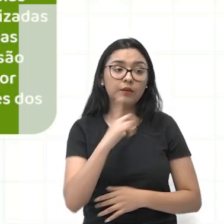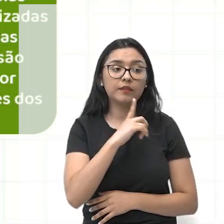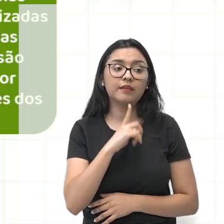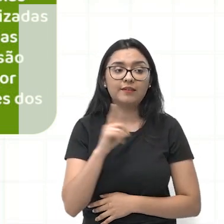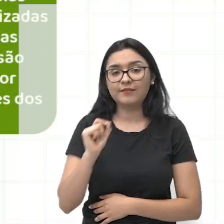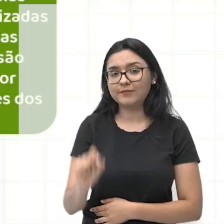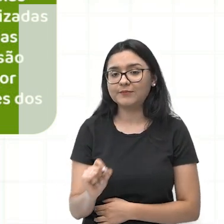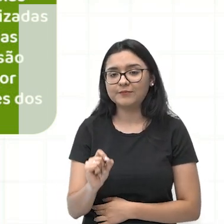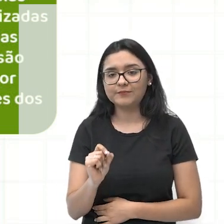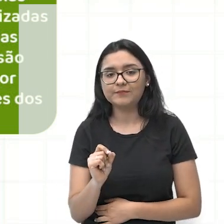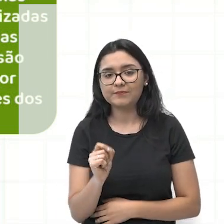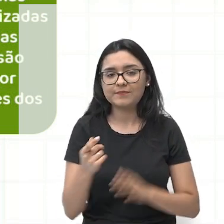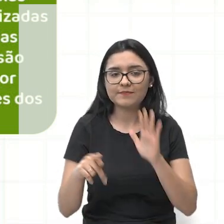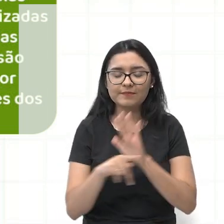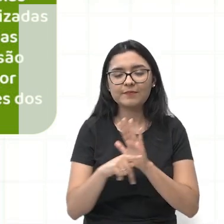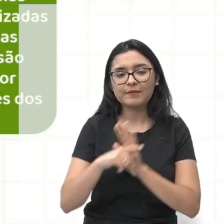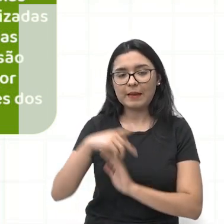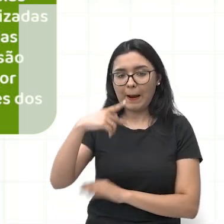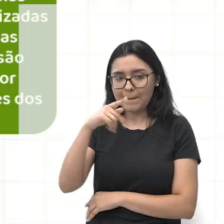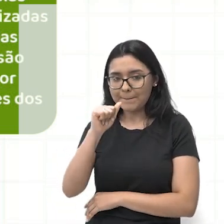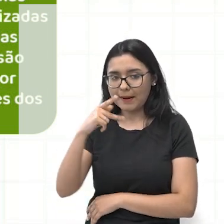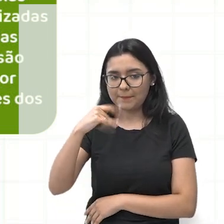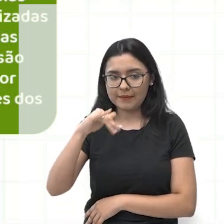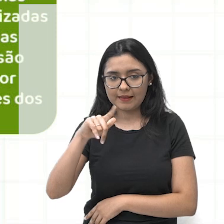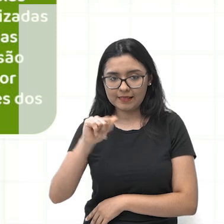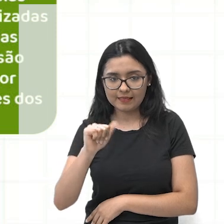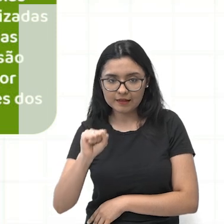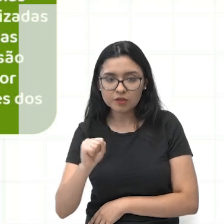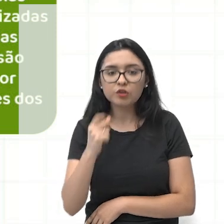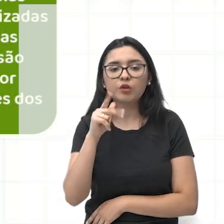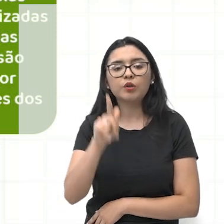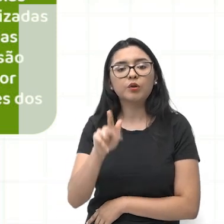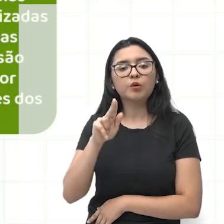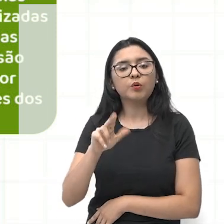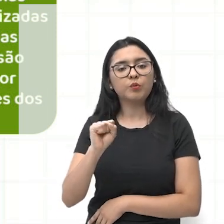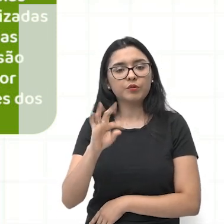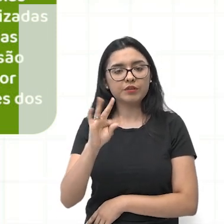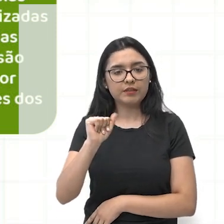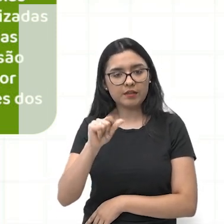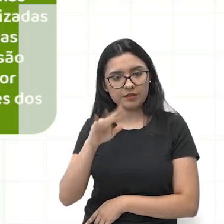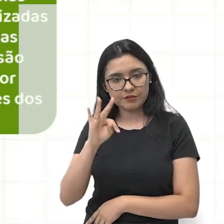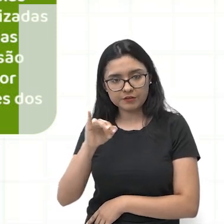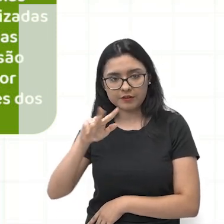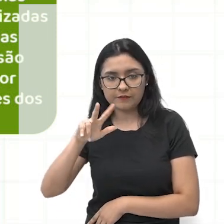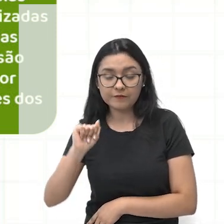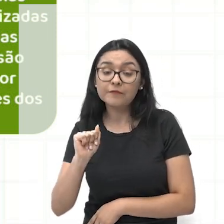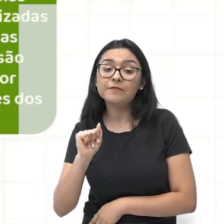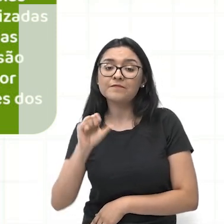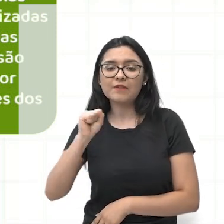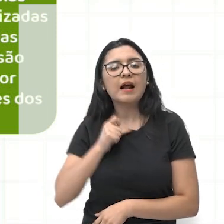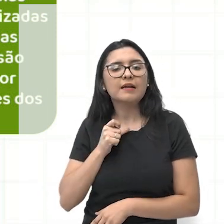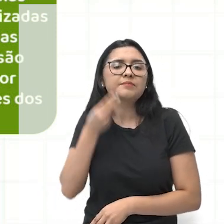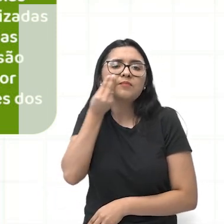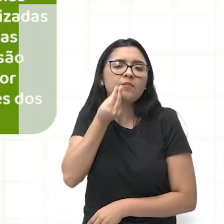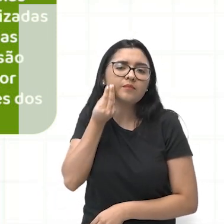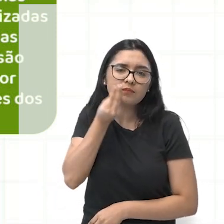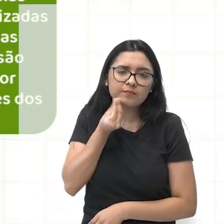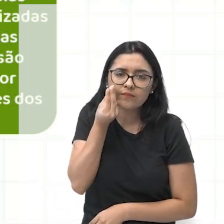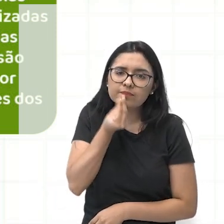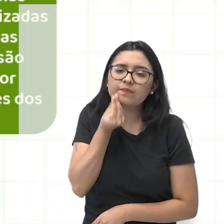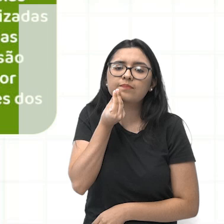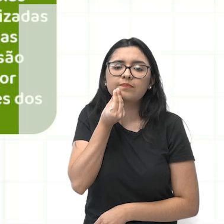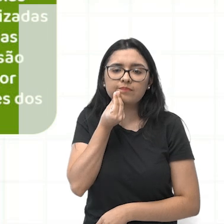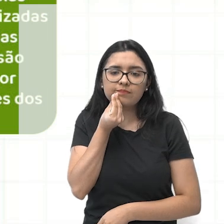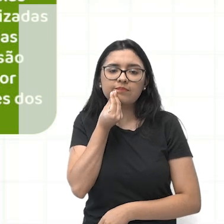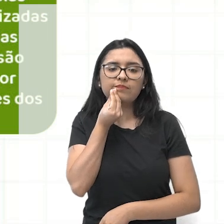temos as papilas gustativas, que são pequenas estruturas localizadas na língua, no